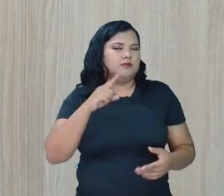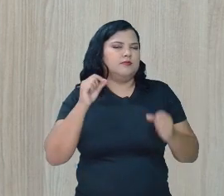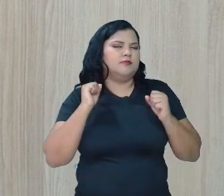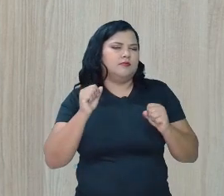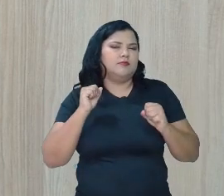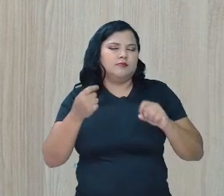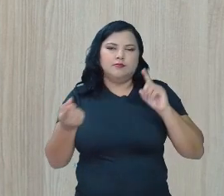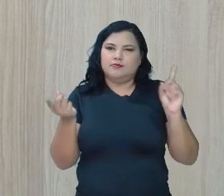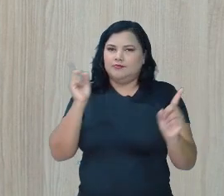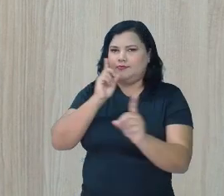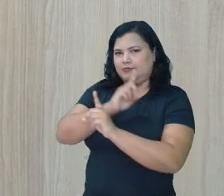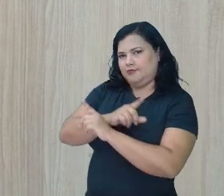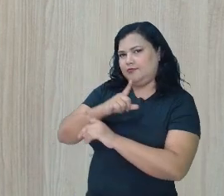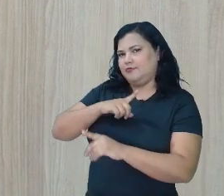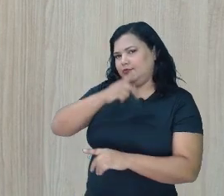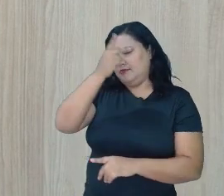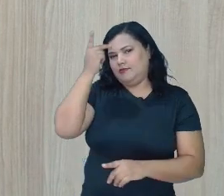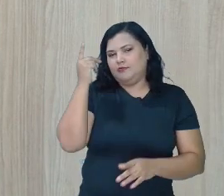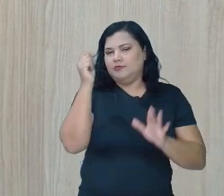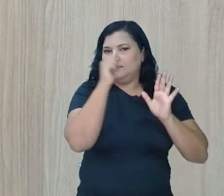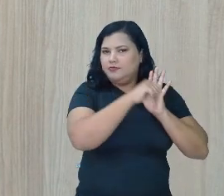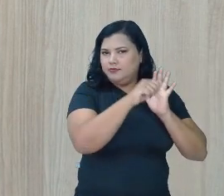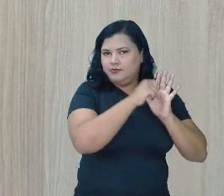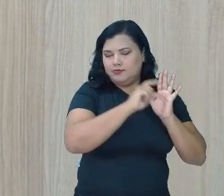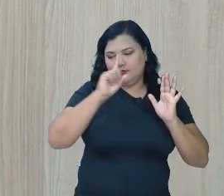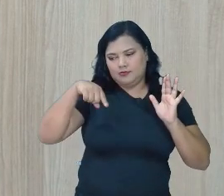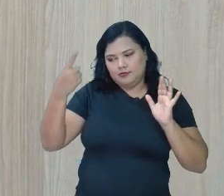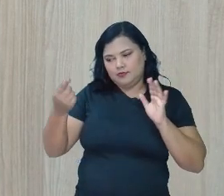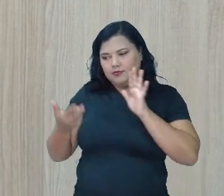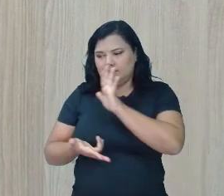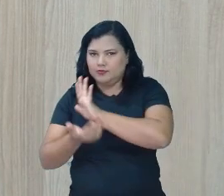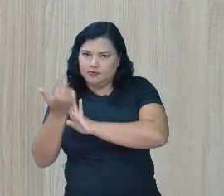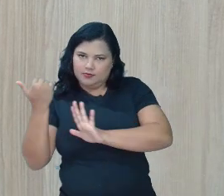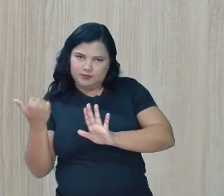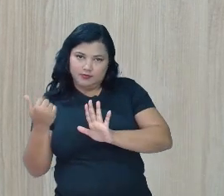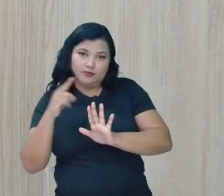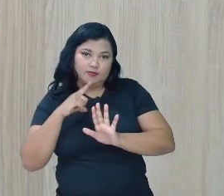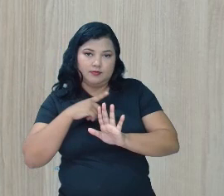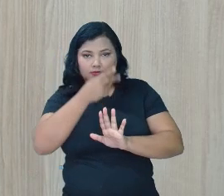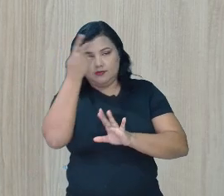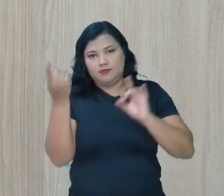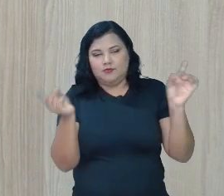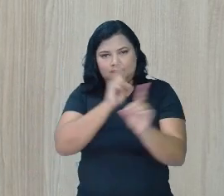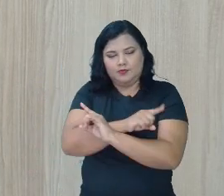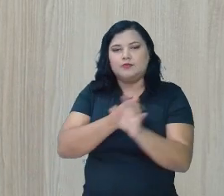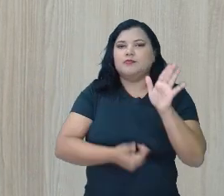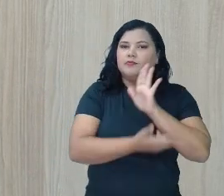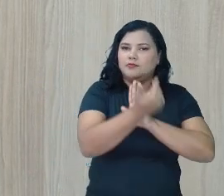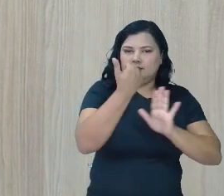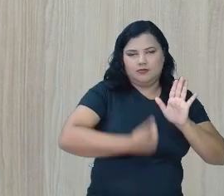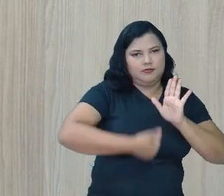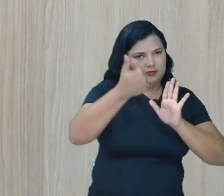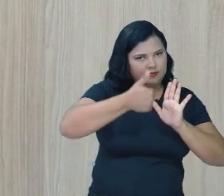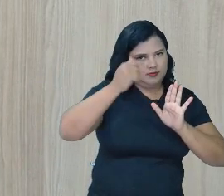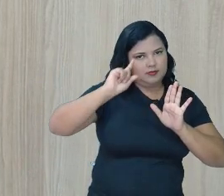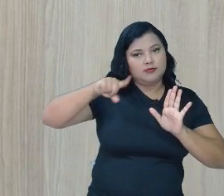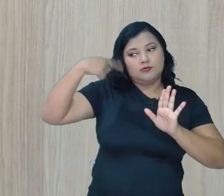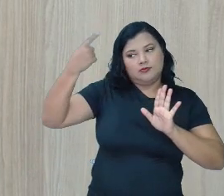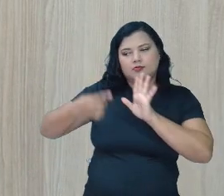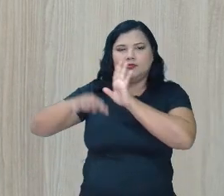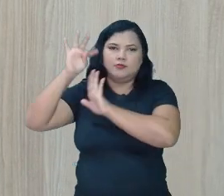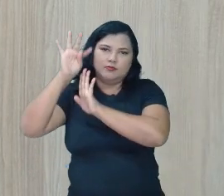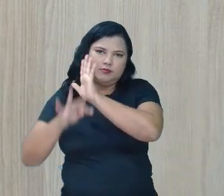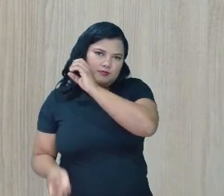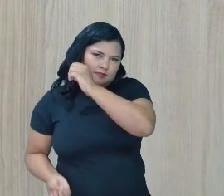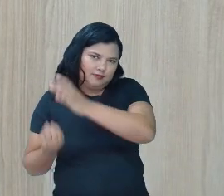fazer o inverso. Tem gente que escreve para depois desenhar o que escreveu. E muita gente faz o oposto. Desenha primeiro e, a